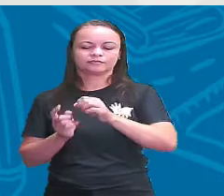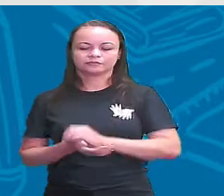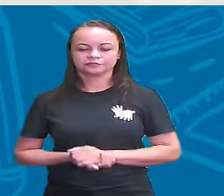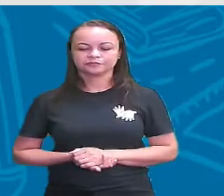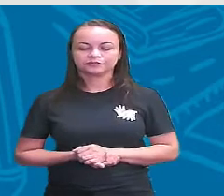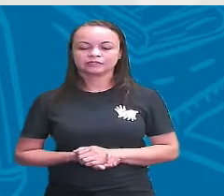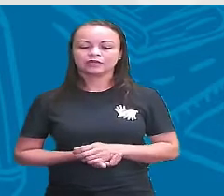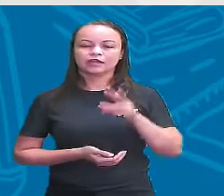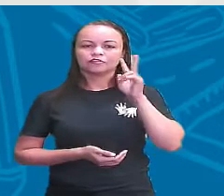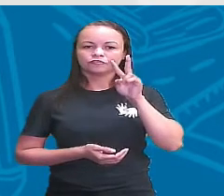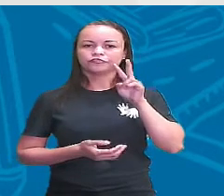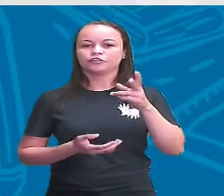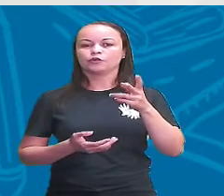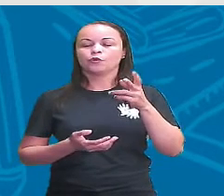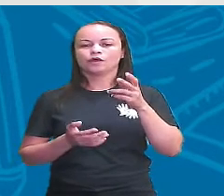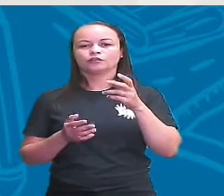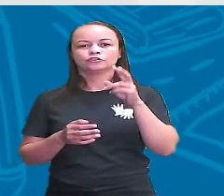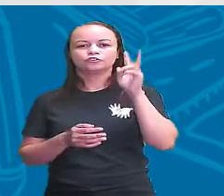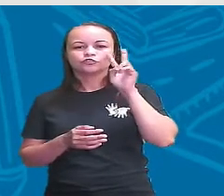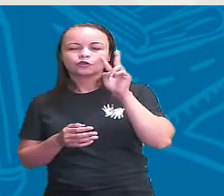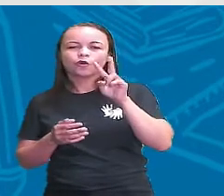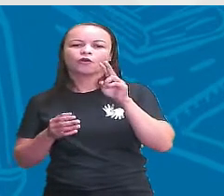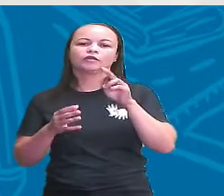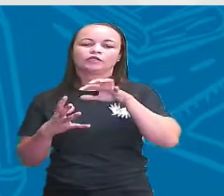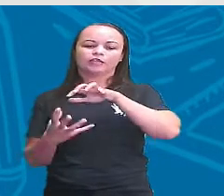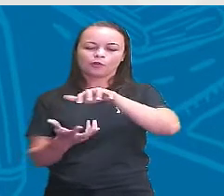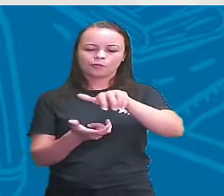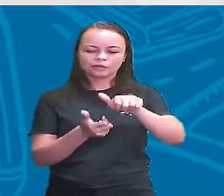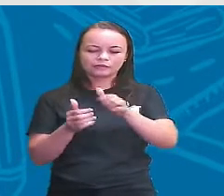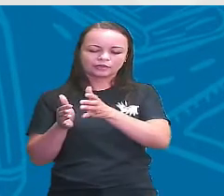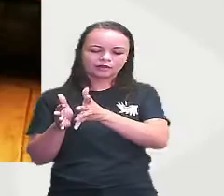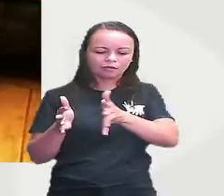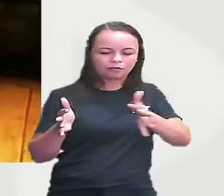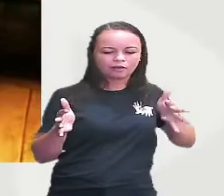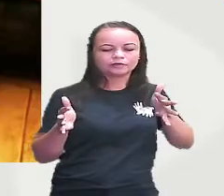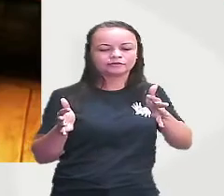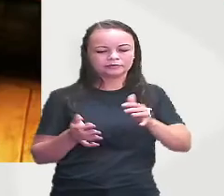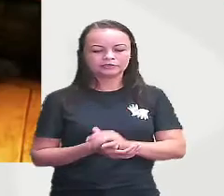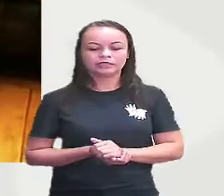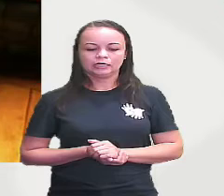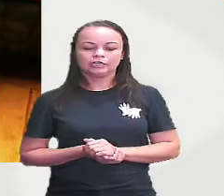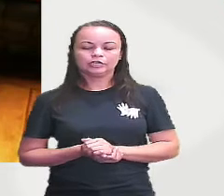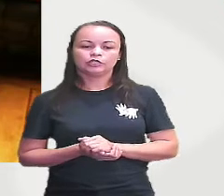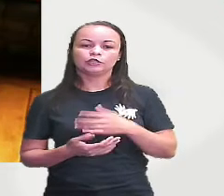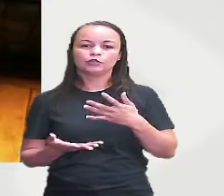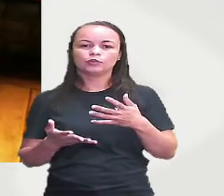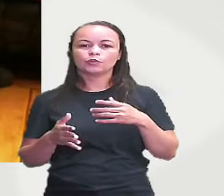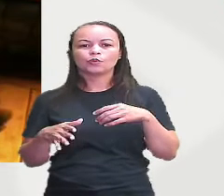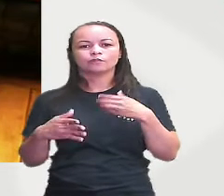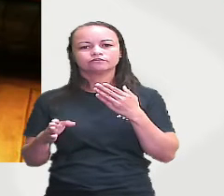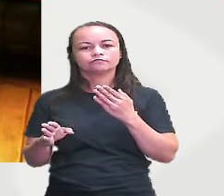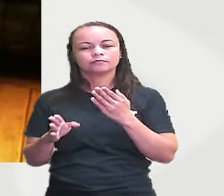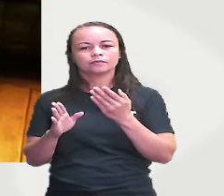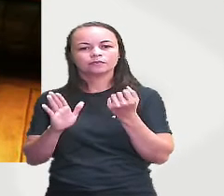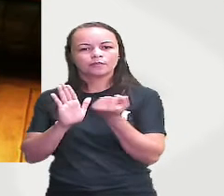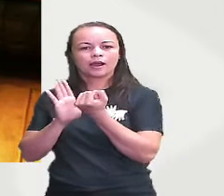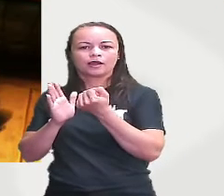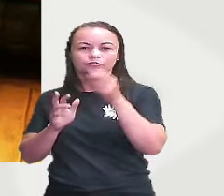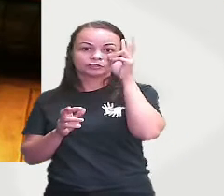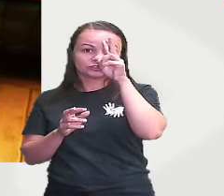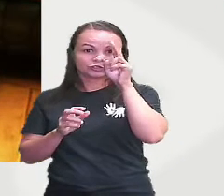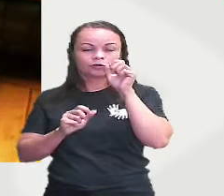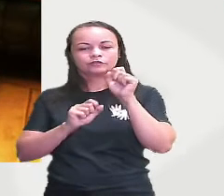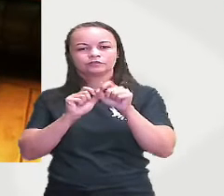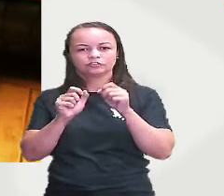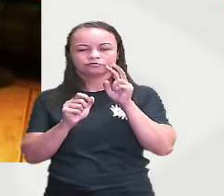pouco da história da humanidade, a linha do tempo da humanidade e os marcos históricos que a gente viu. O domínio do fogo, quando o